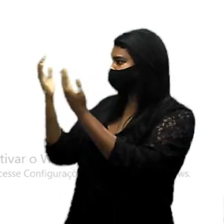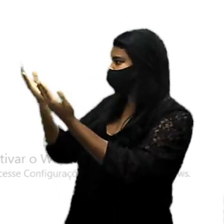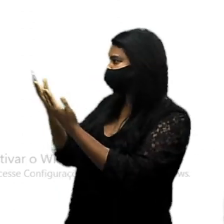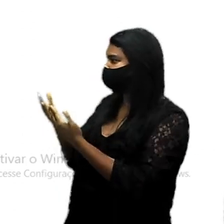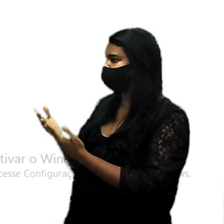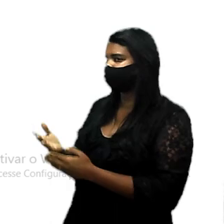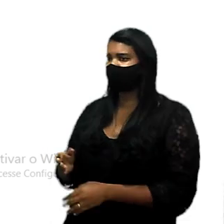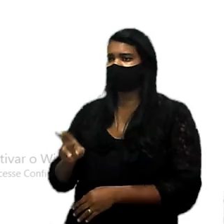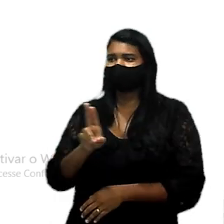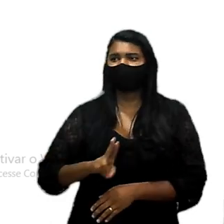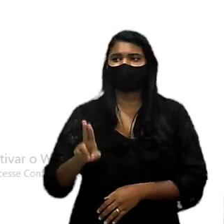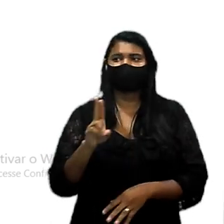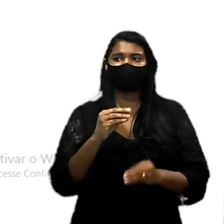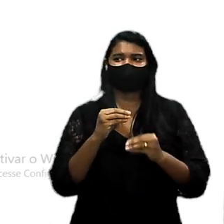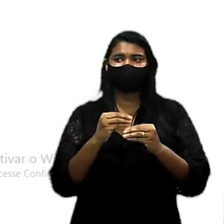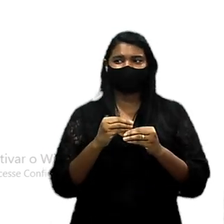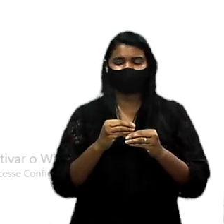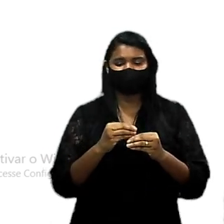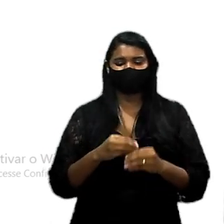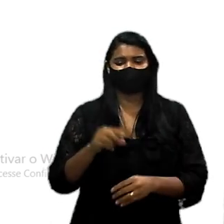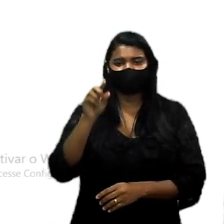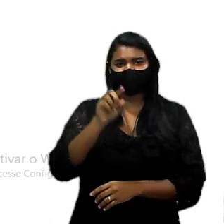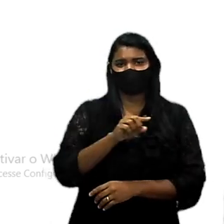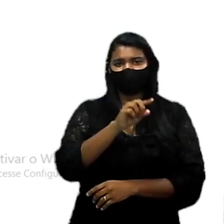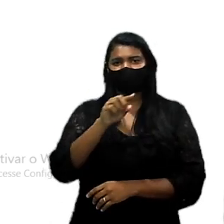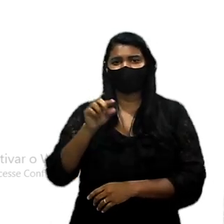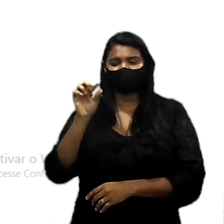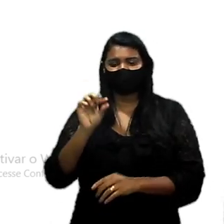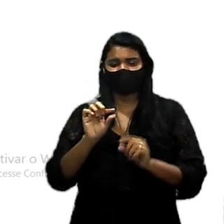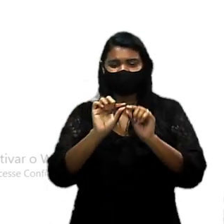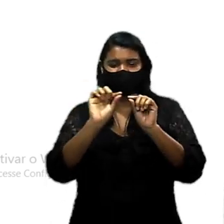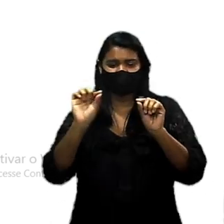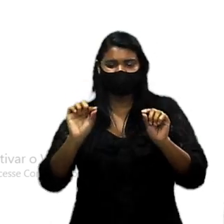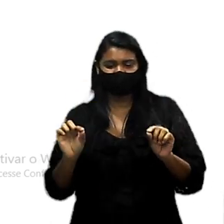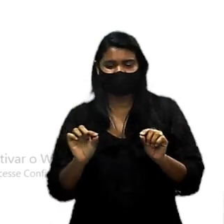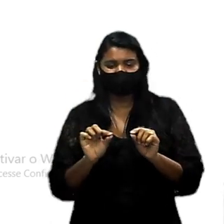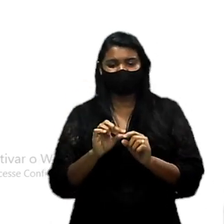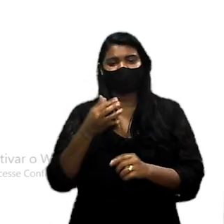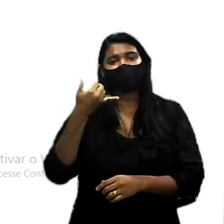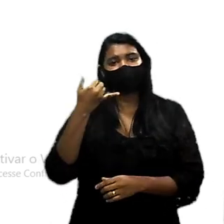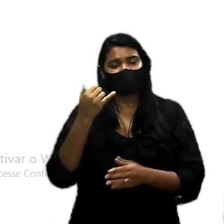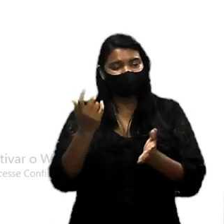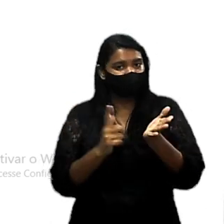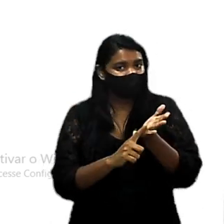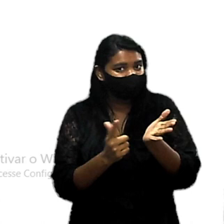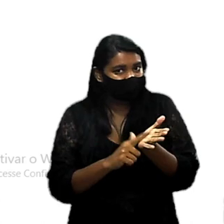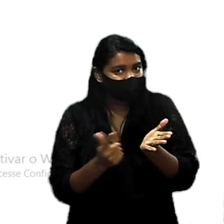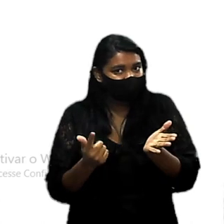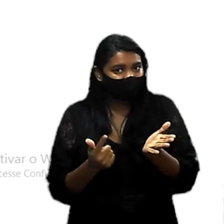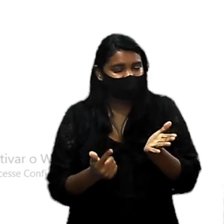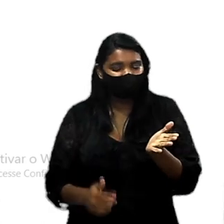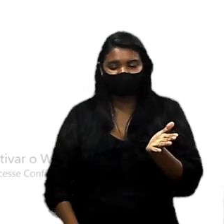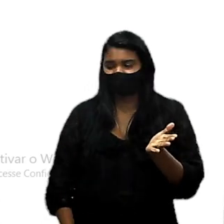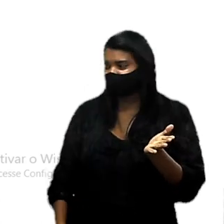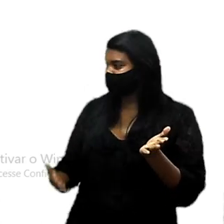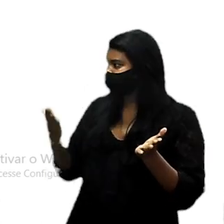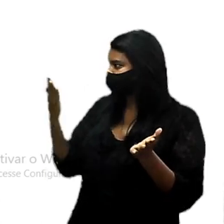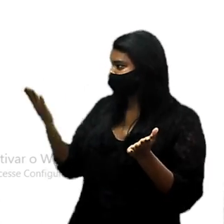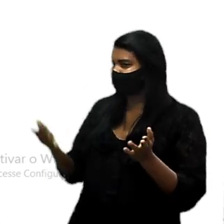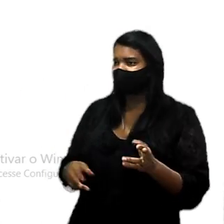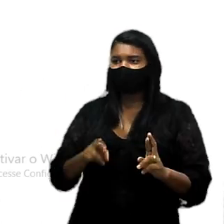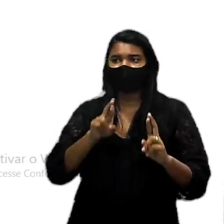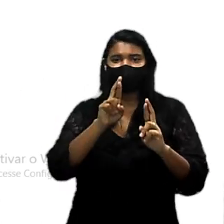de 4 segmentos de reta, sem tirar o lápis ou a caneta do papel. E aí tem uma regrinha, não